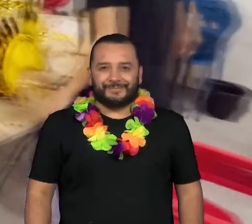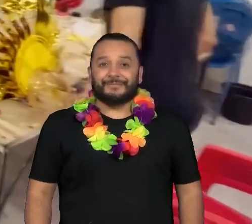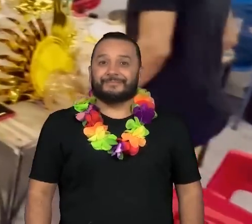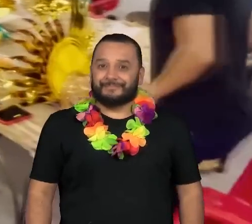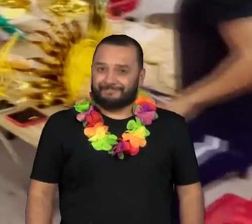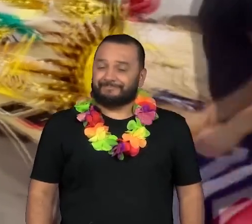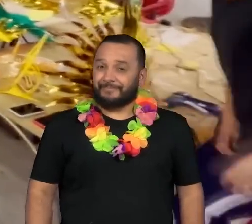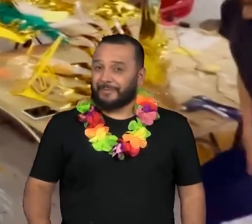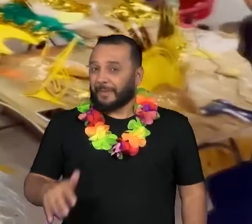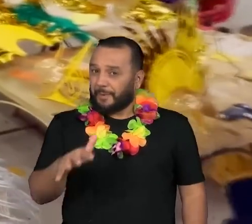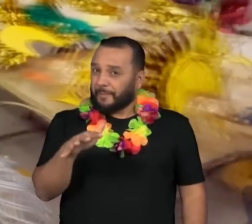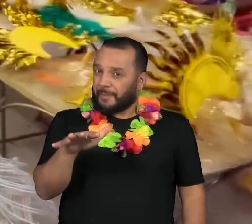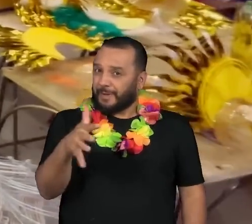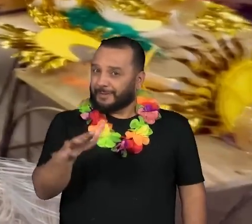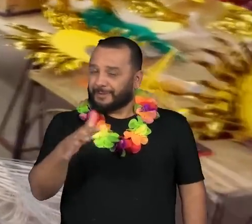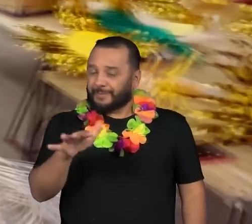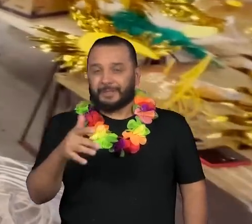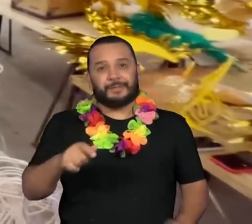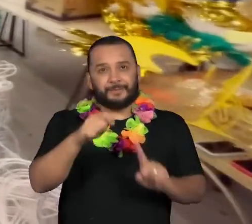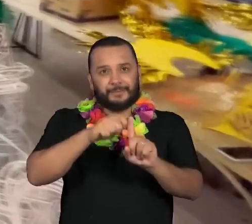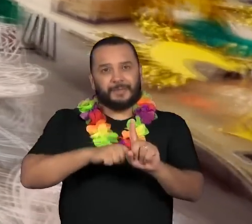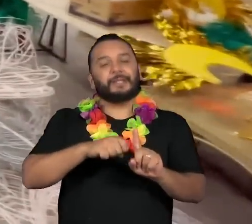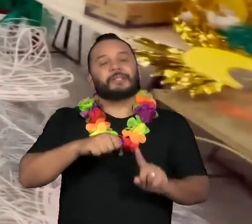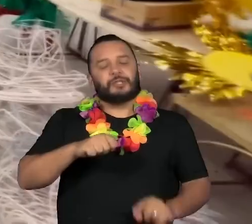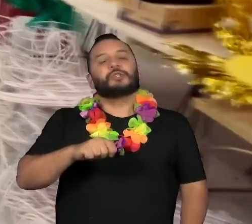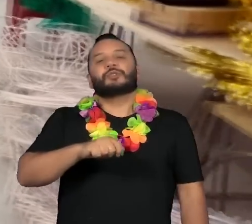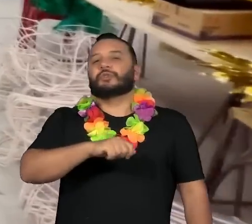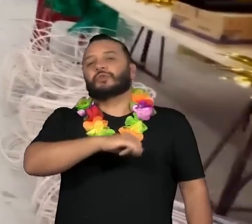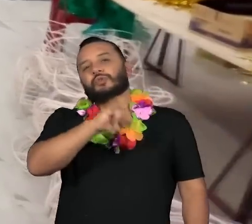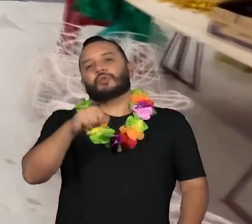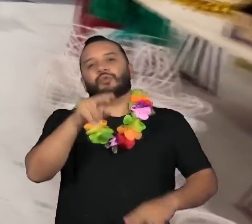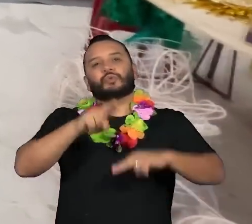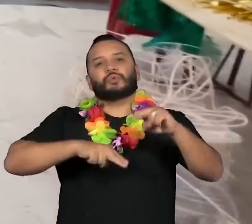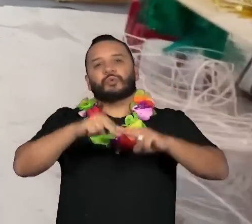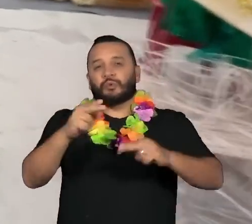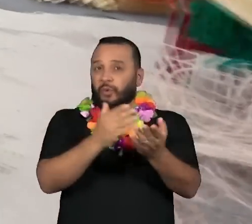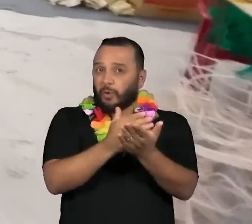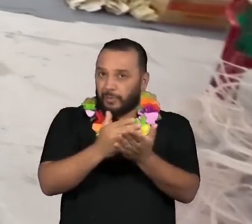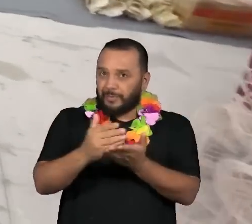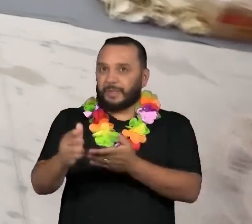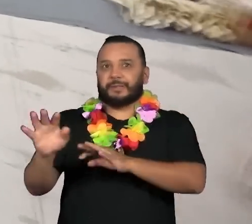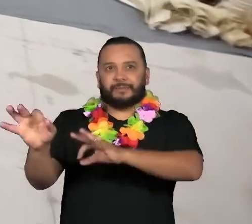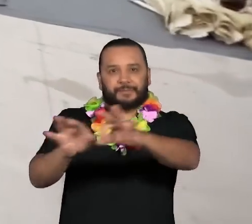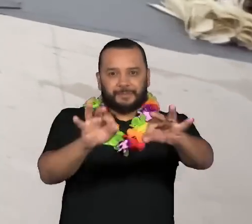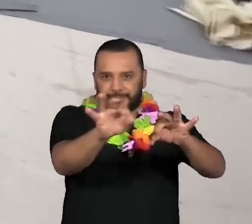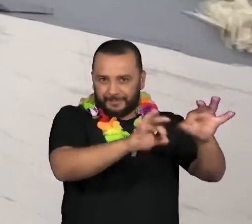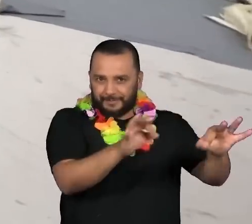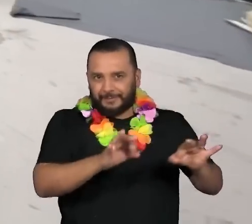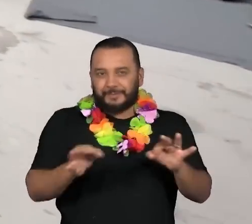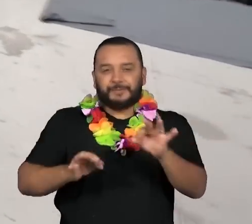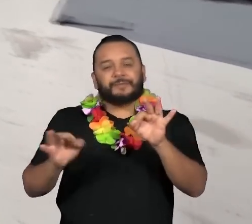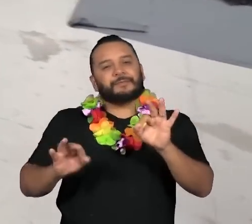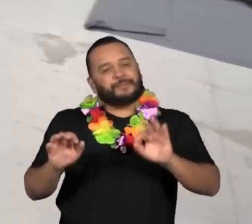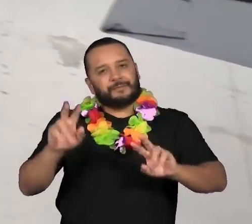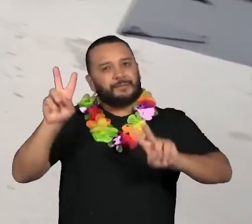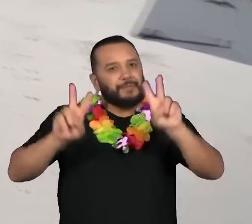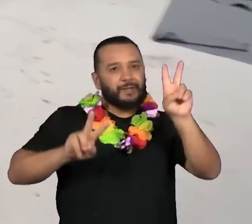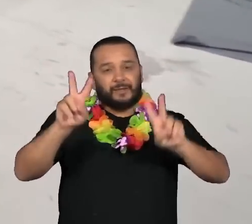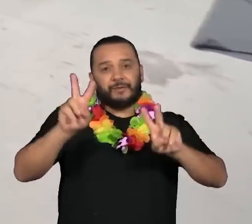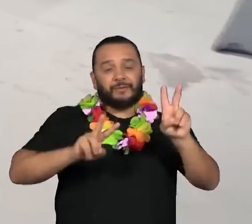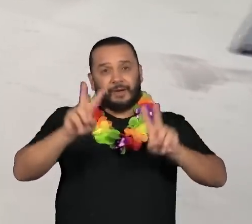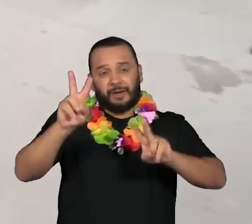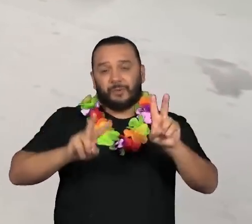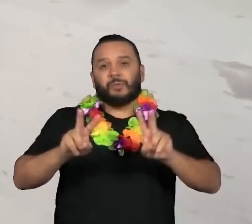Mais ou menos em junho já começa toda a atividade, né, dentro do barracão, para dar início à preparação do